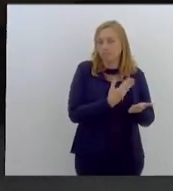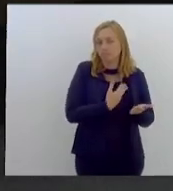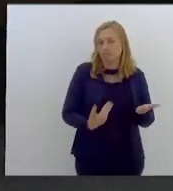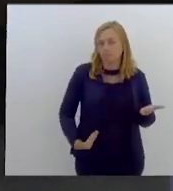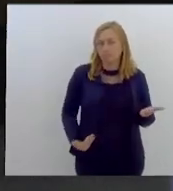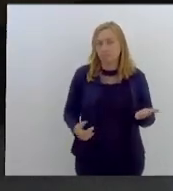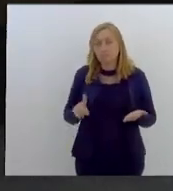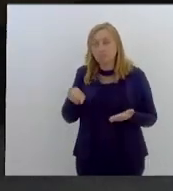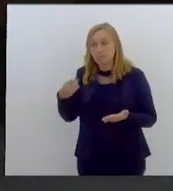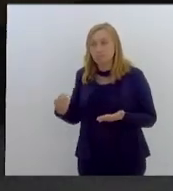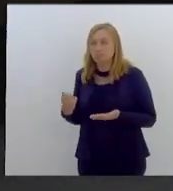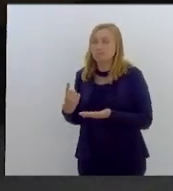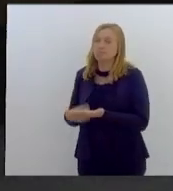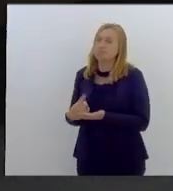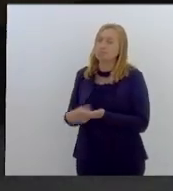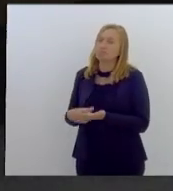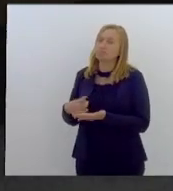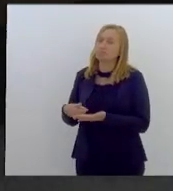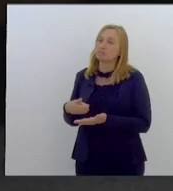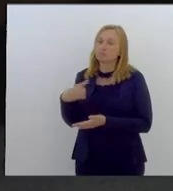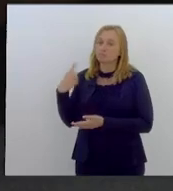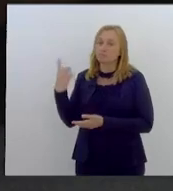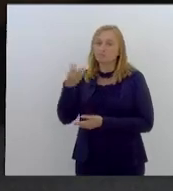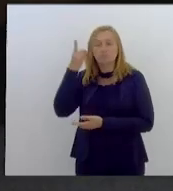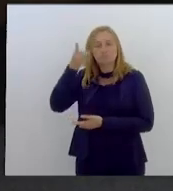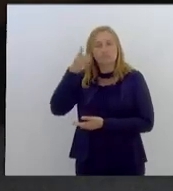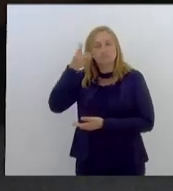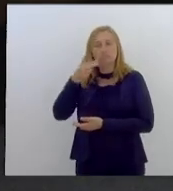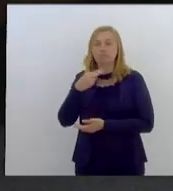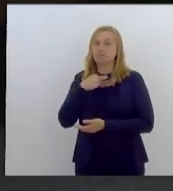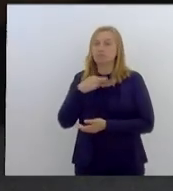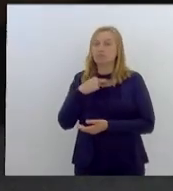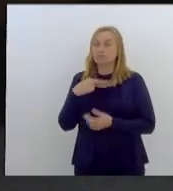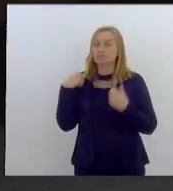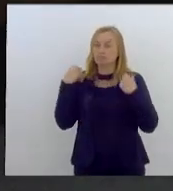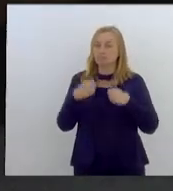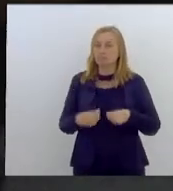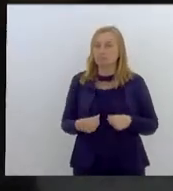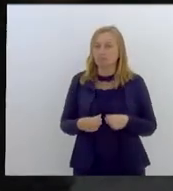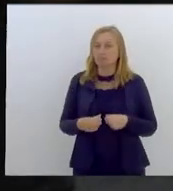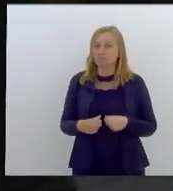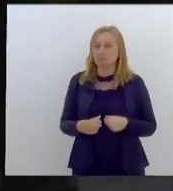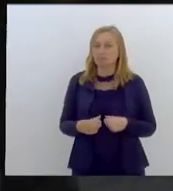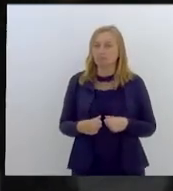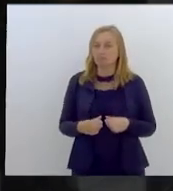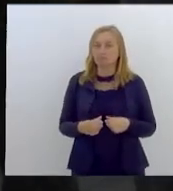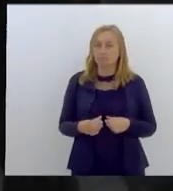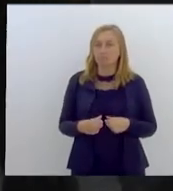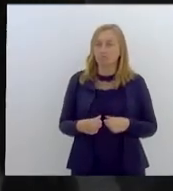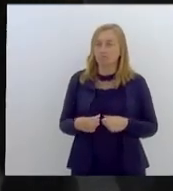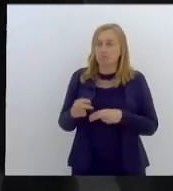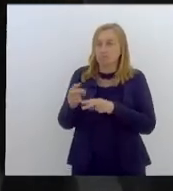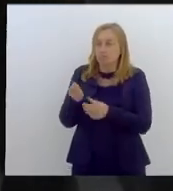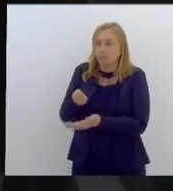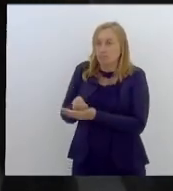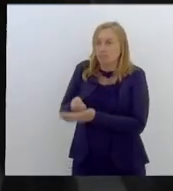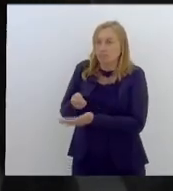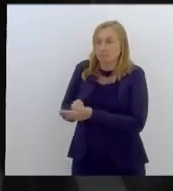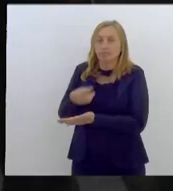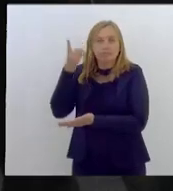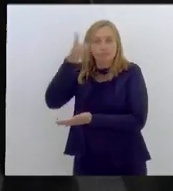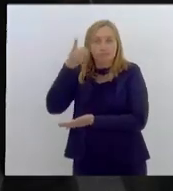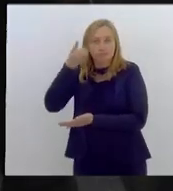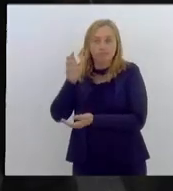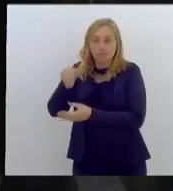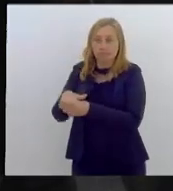governo, outra é acordo com os parlamentares. Eu não posso botar a camisa de força nos parlamentares e dizer assim,